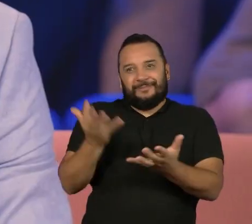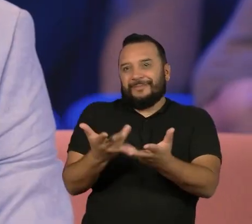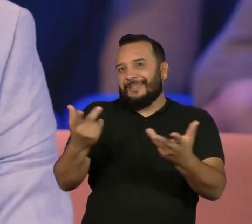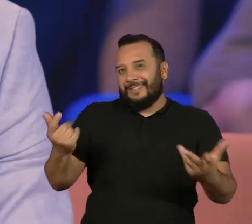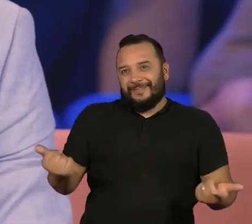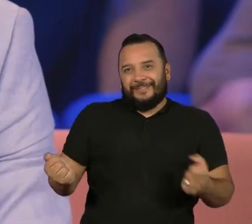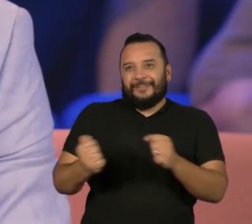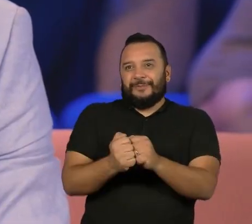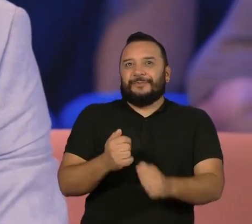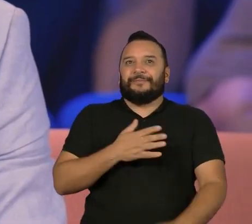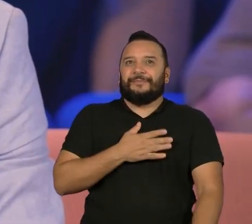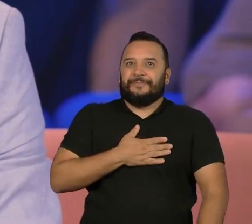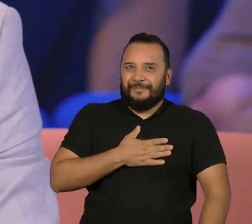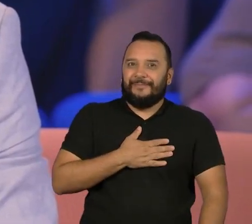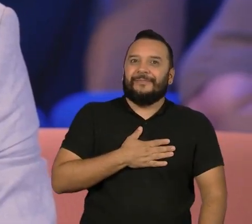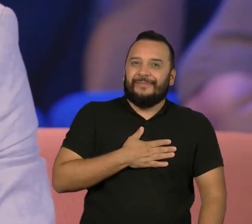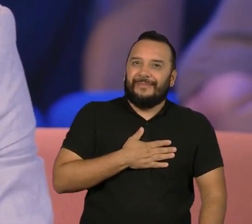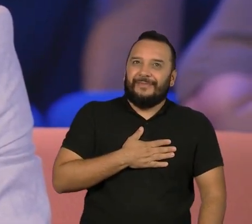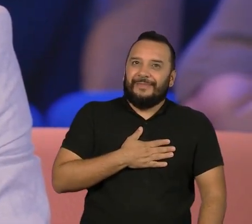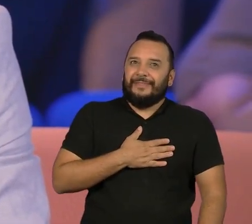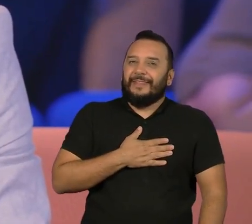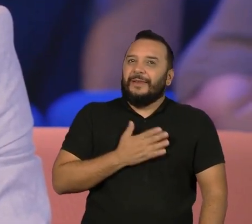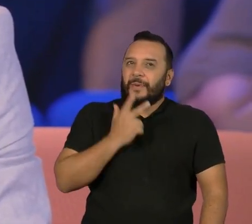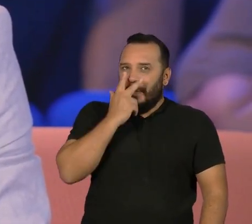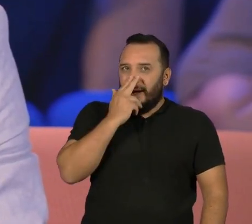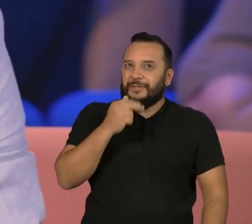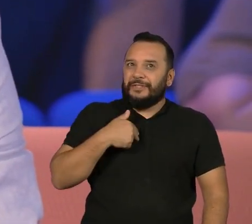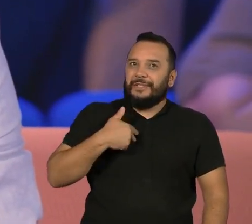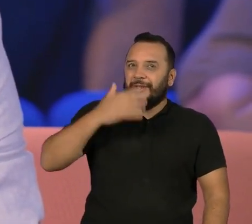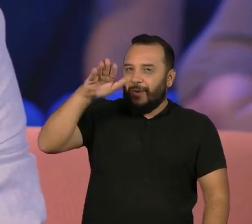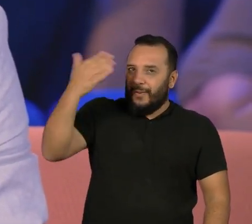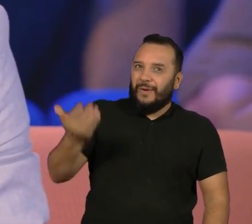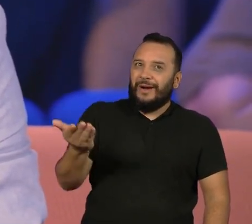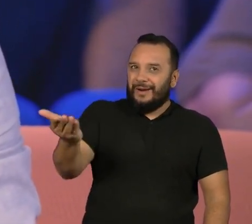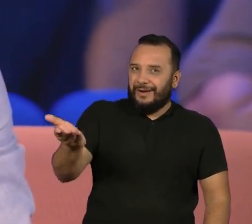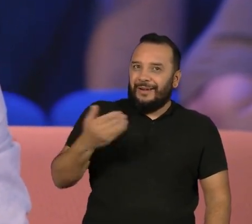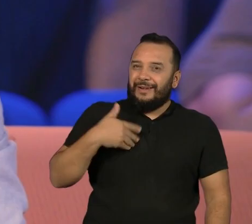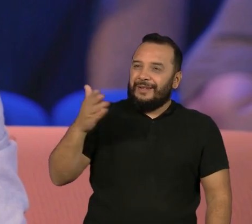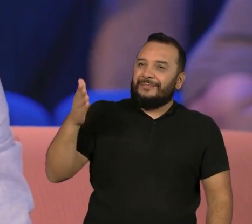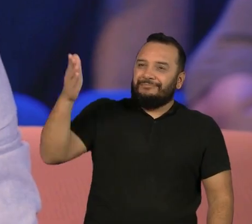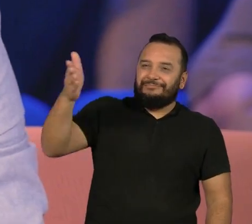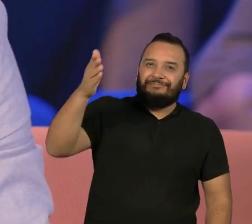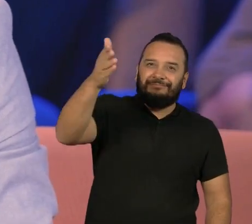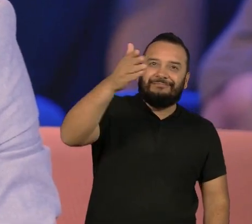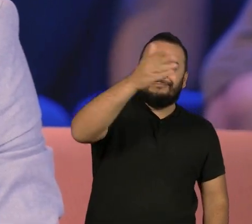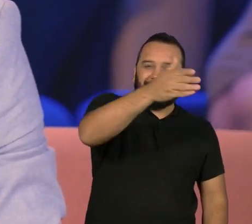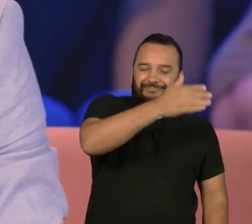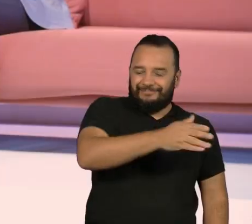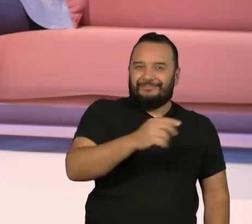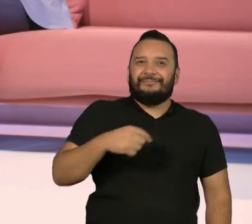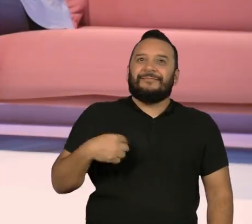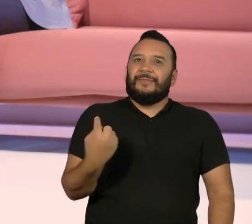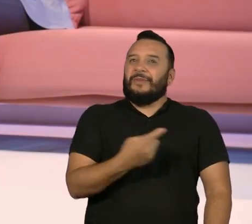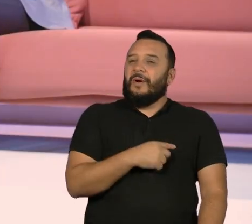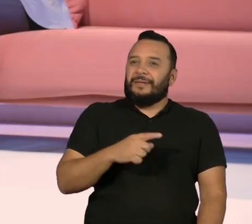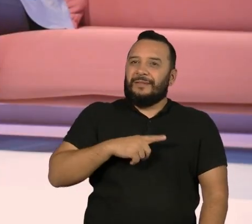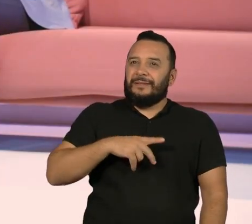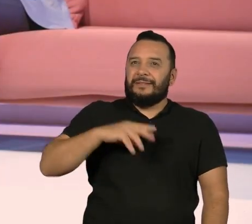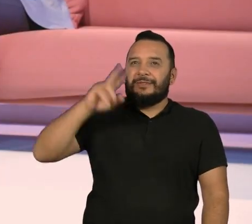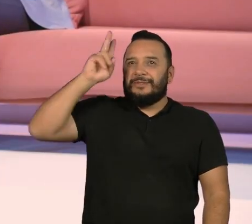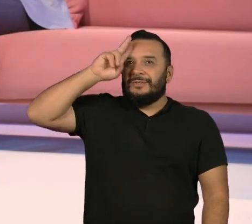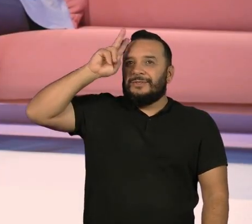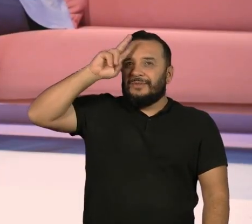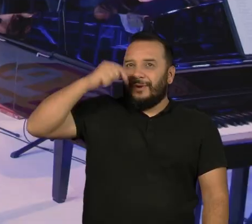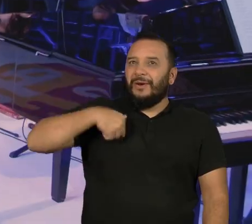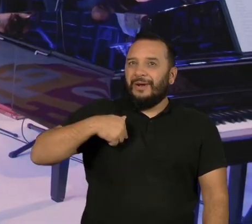maravilhosas e realmente eu acho que a gente tem que honrar muito a cada lugar que a gente passa e o que a gente deixa de legado,